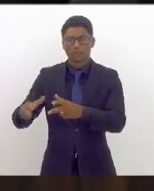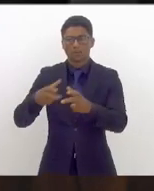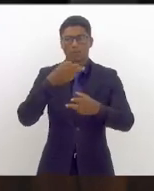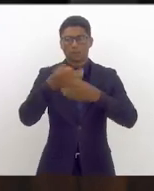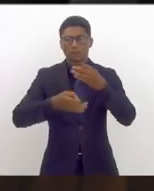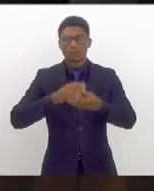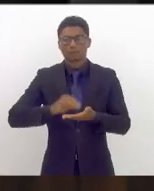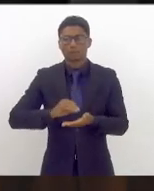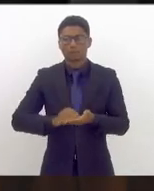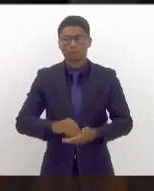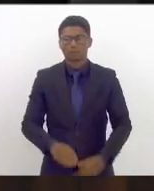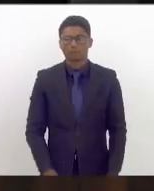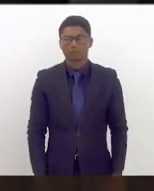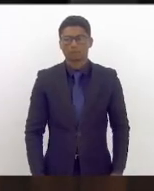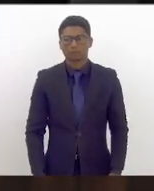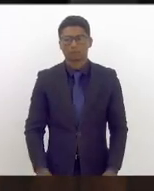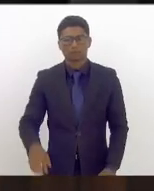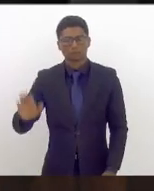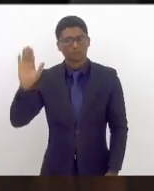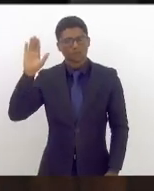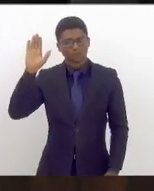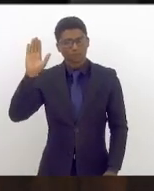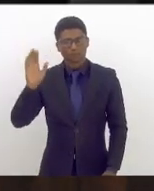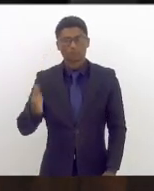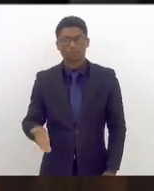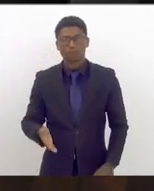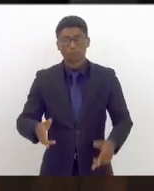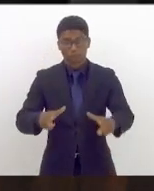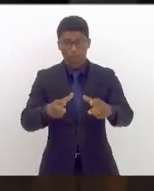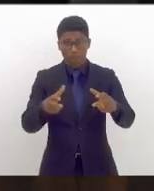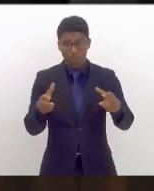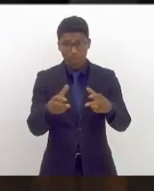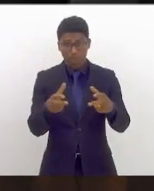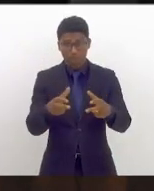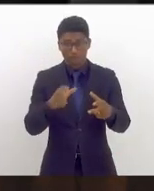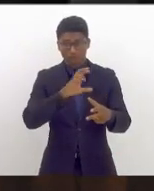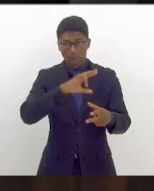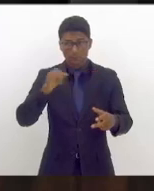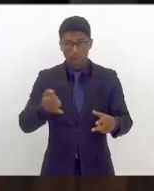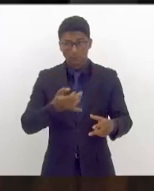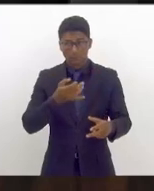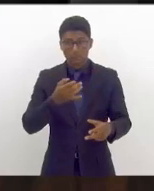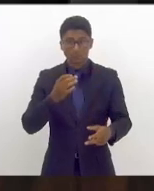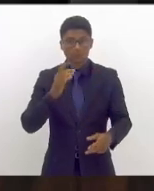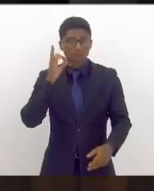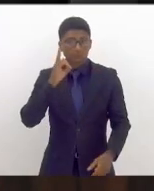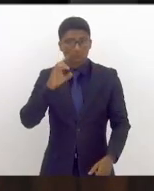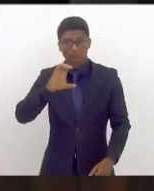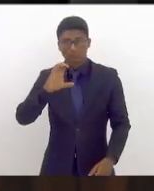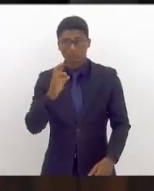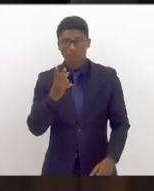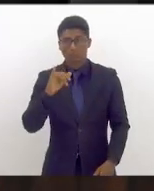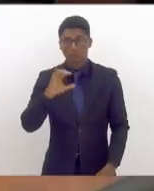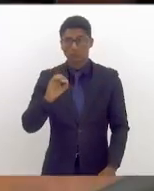para discutir Presidente sim pela comissão Deputado Chico Machado